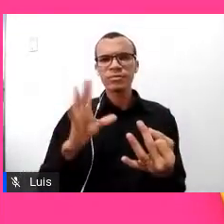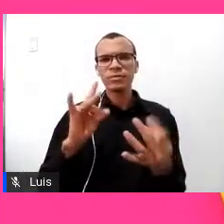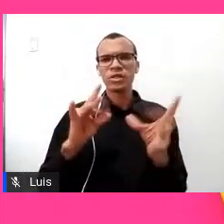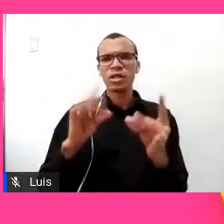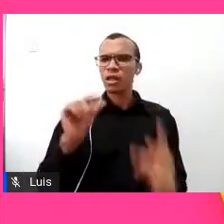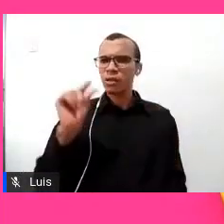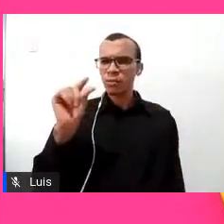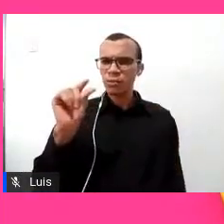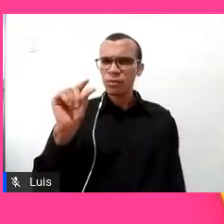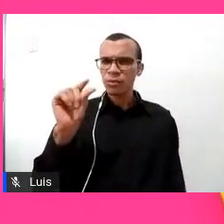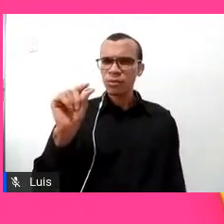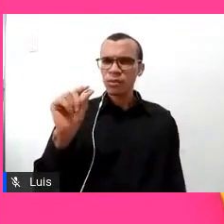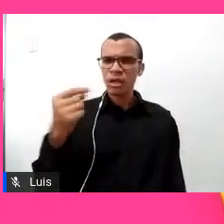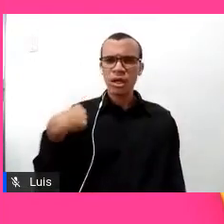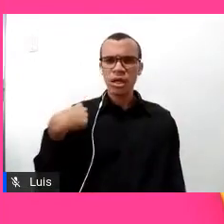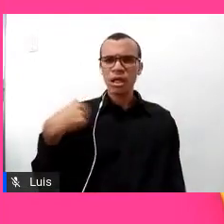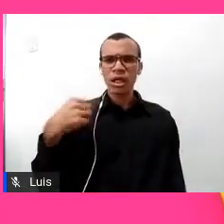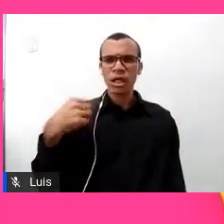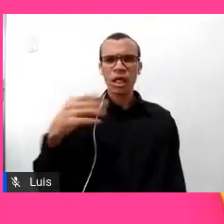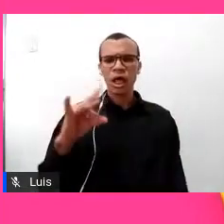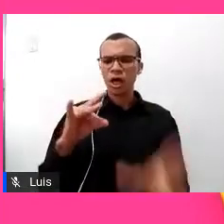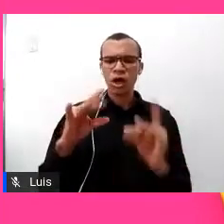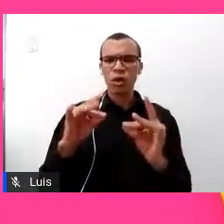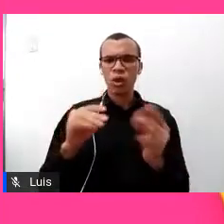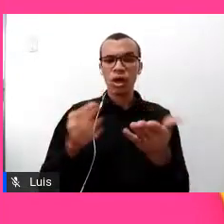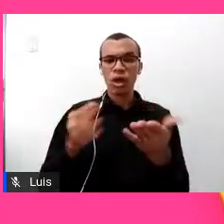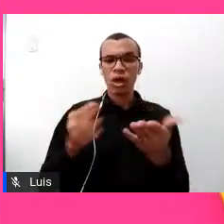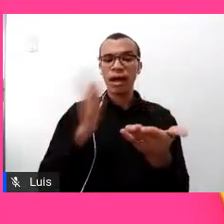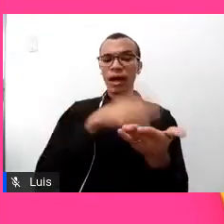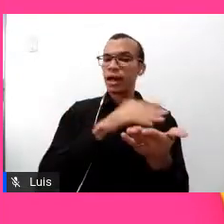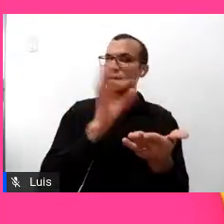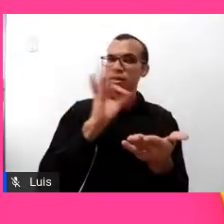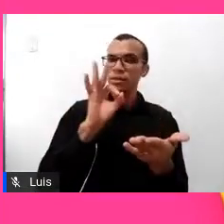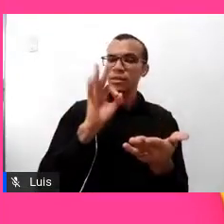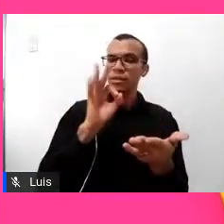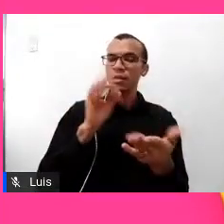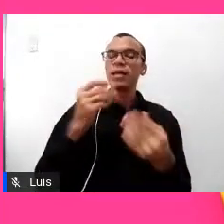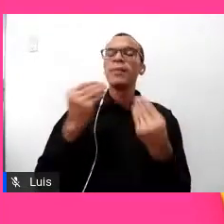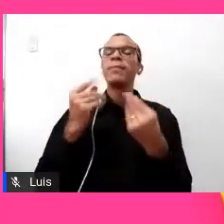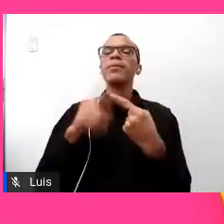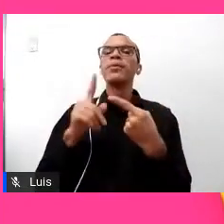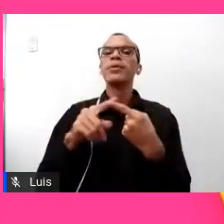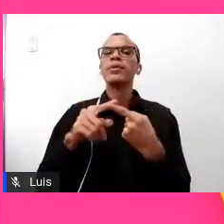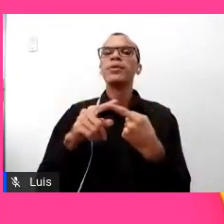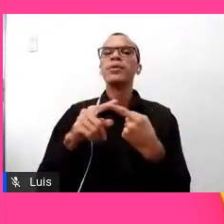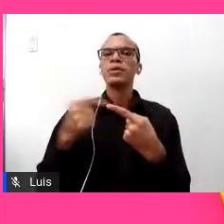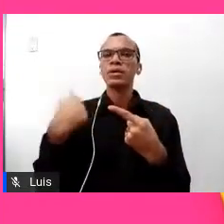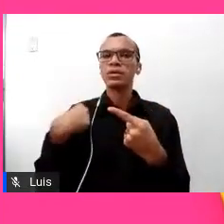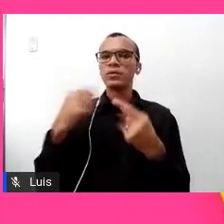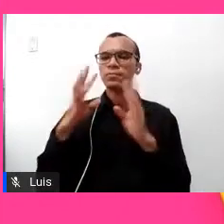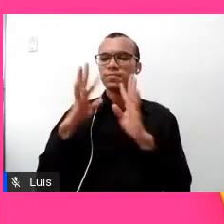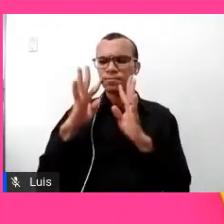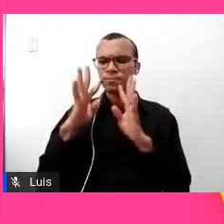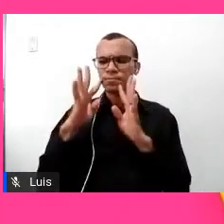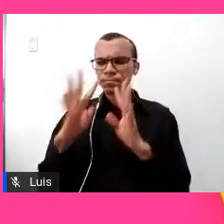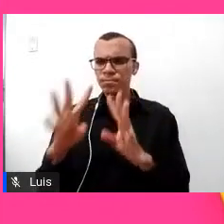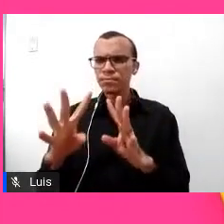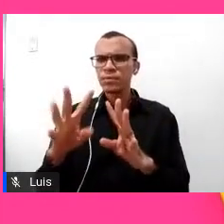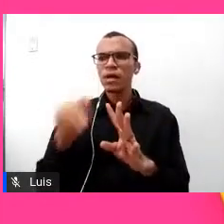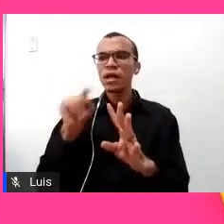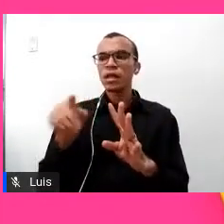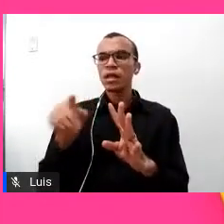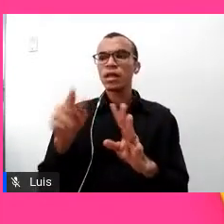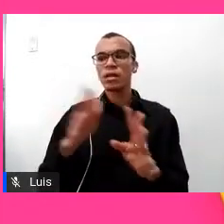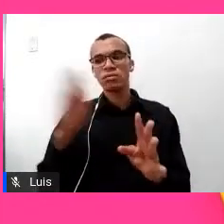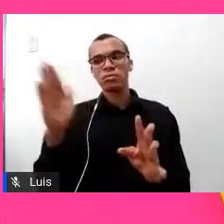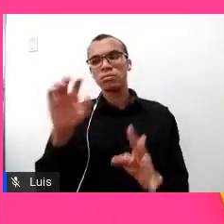aqui, eu vou colar um lado primeiro. Por quê? Para que eu dê a devida atenção aqui, ó, na hora de